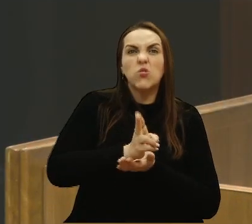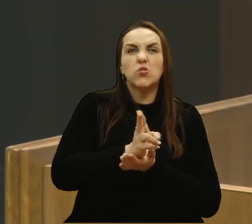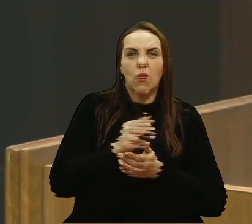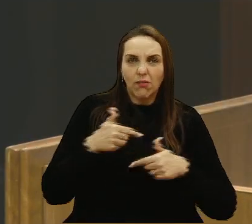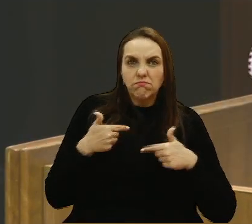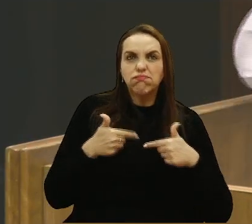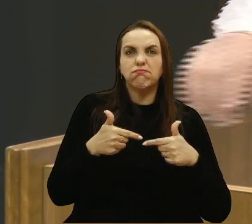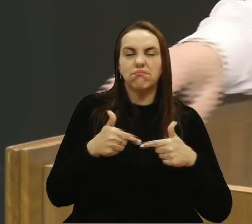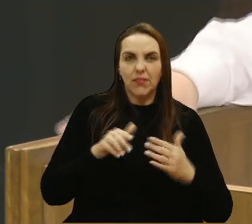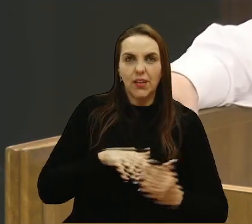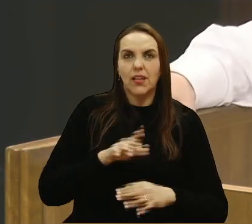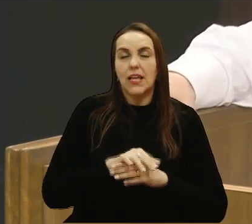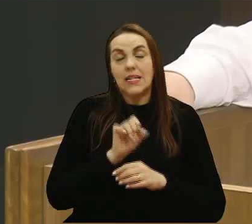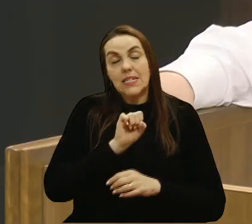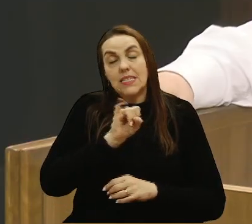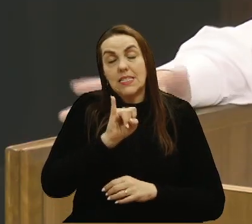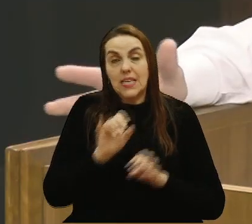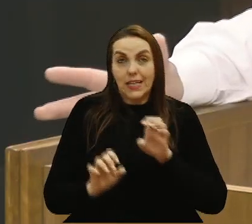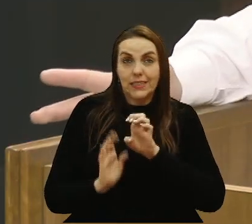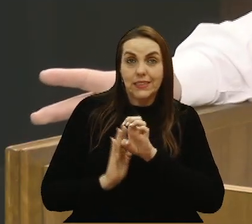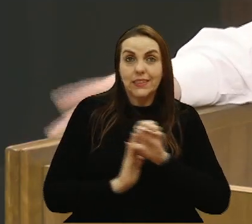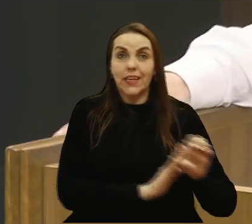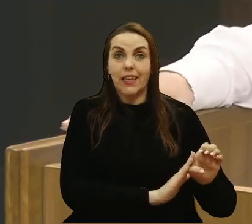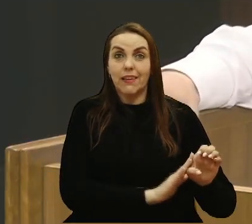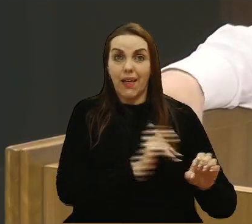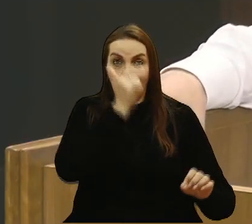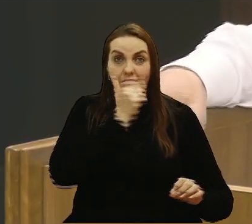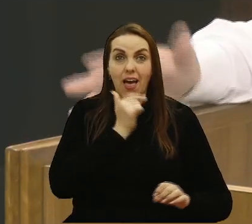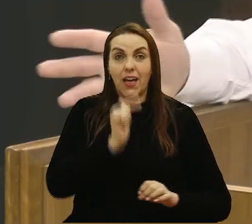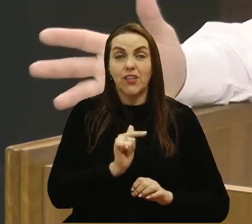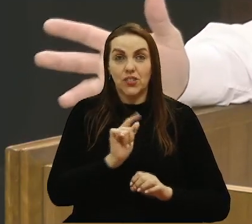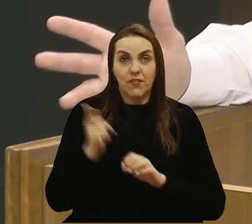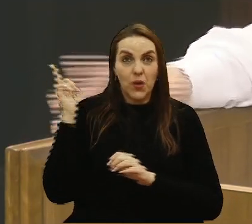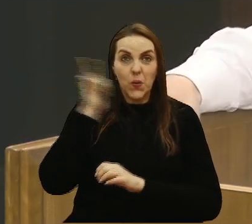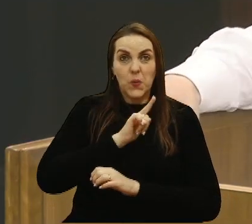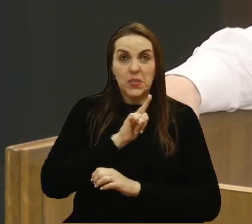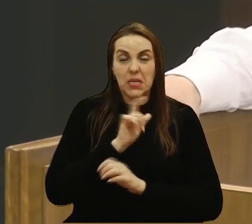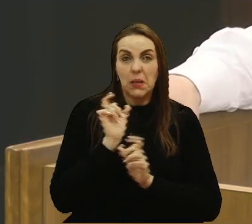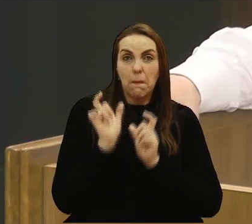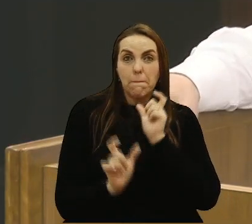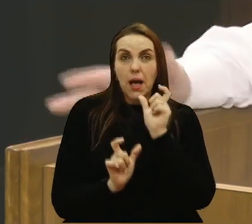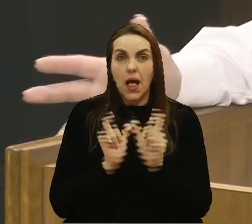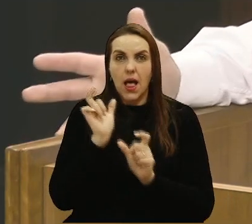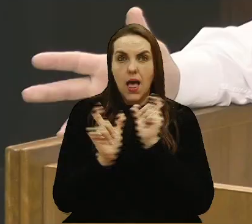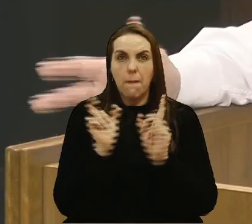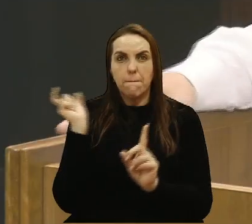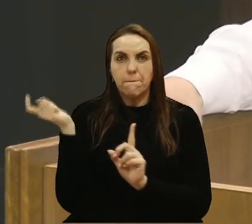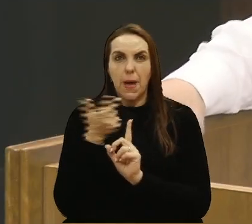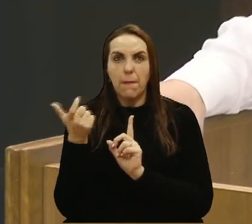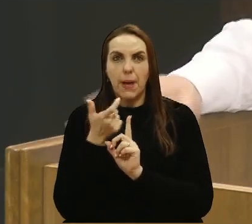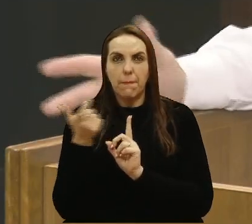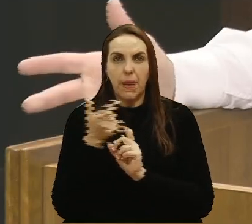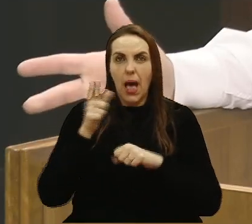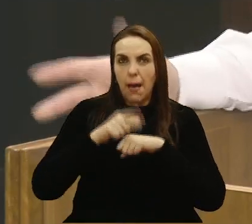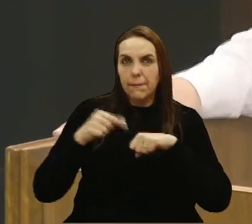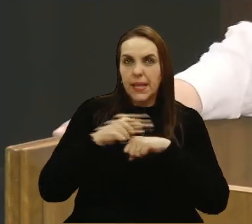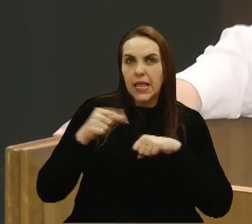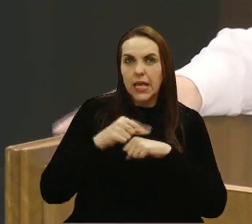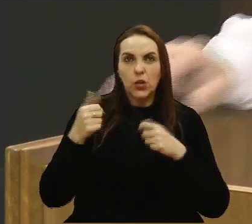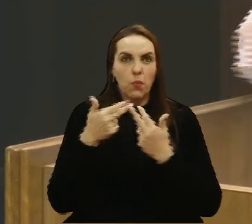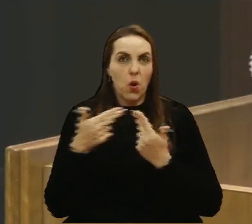se a extrema esquerda acha que vai me vencer por palavras e por apelidos e alguma